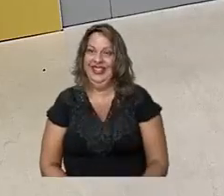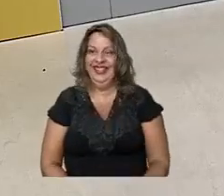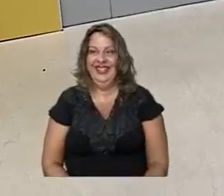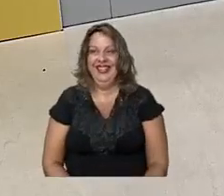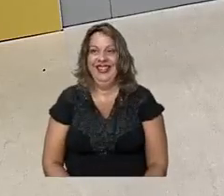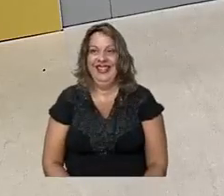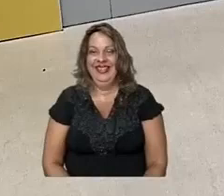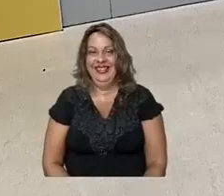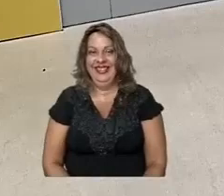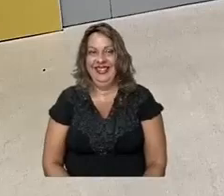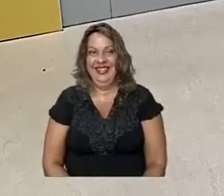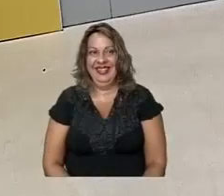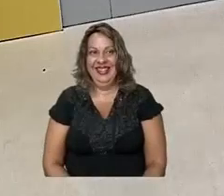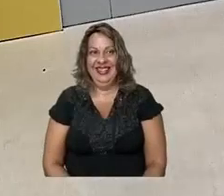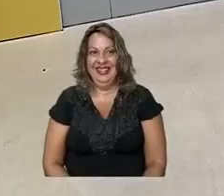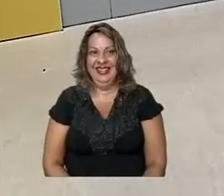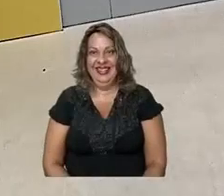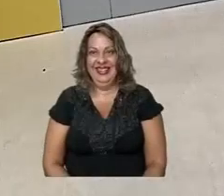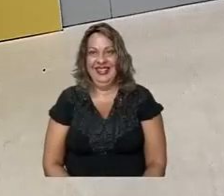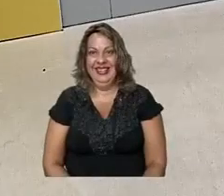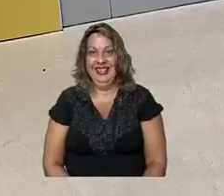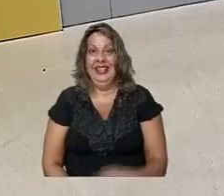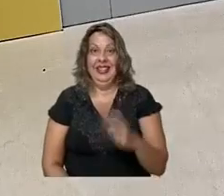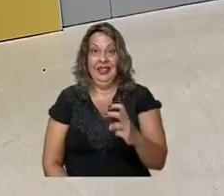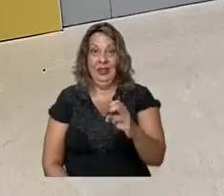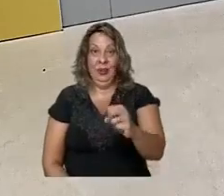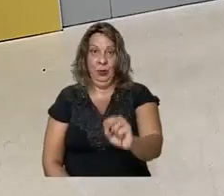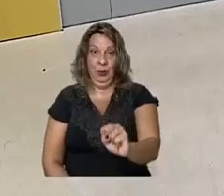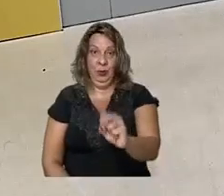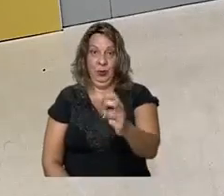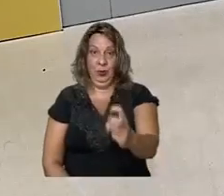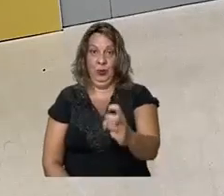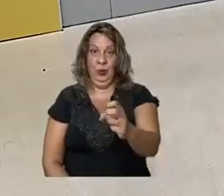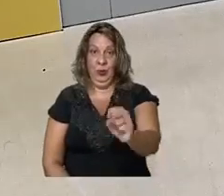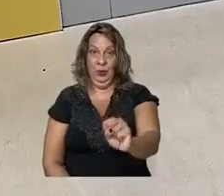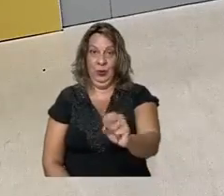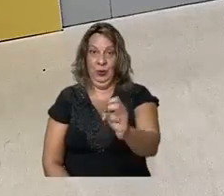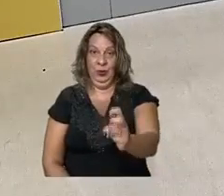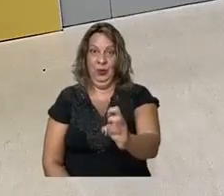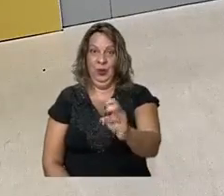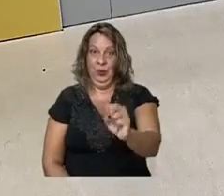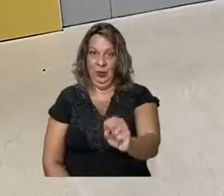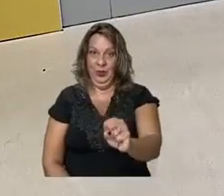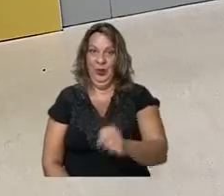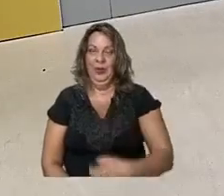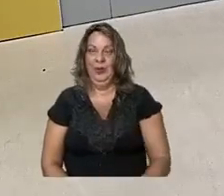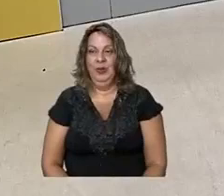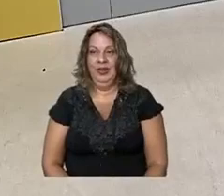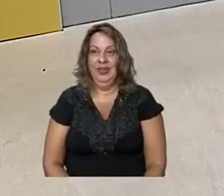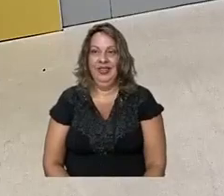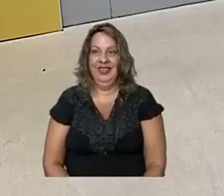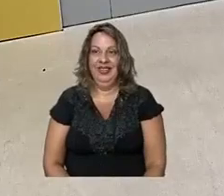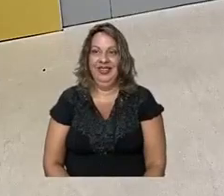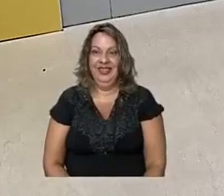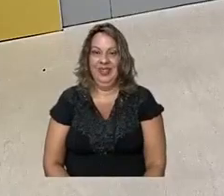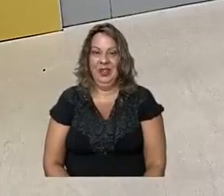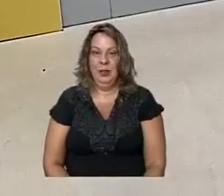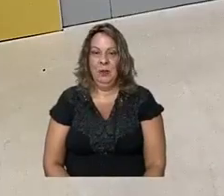número 4. Número 4 e número 58. Olha aí o